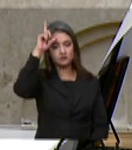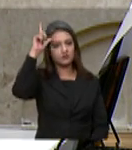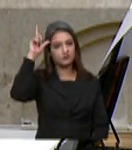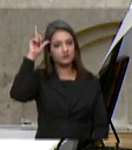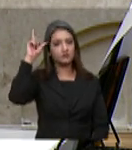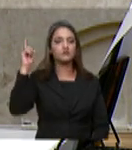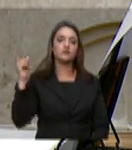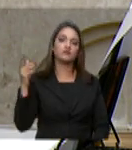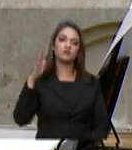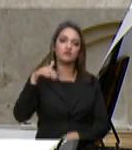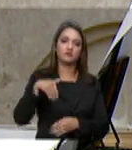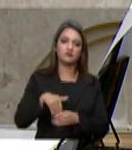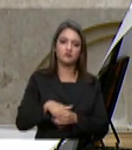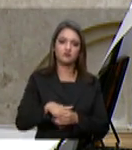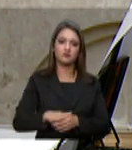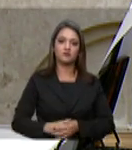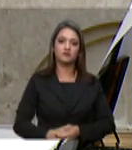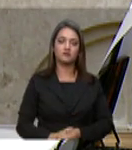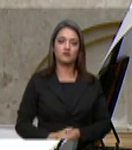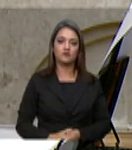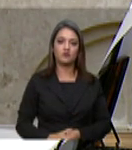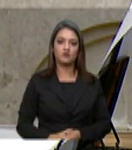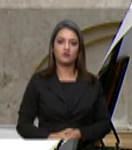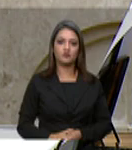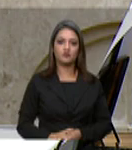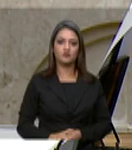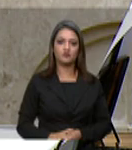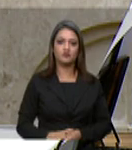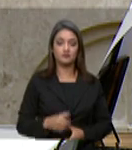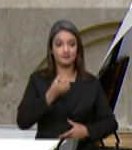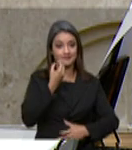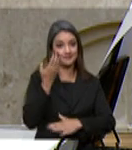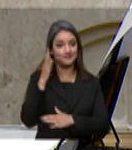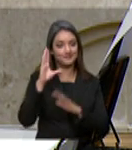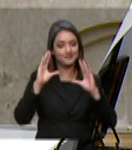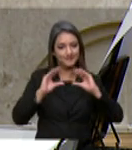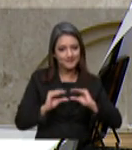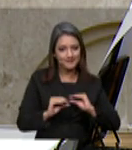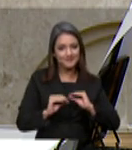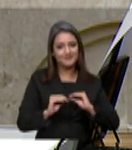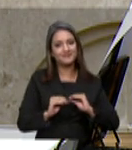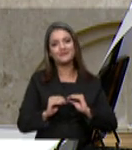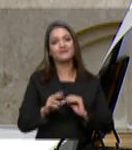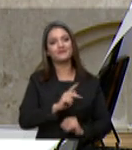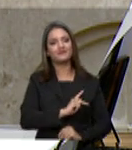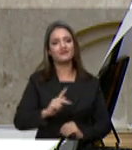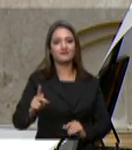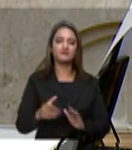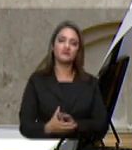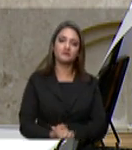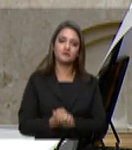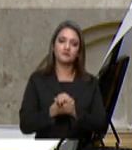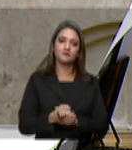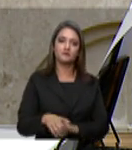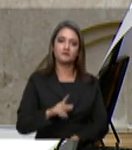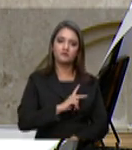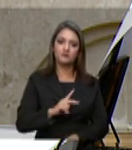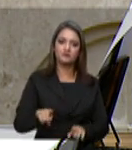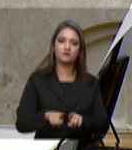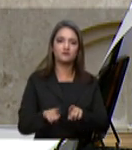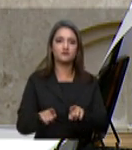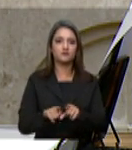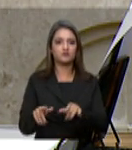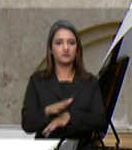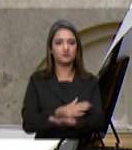seu condicionamento seu gosto Oi boa noite seu presidente cumprimento Vossa Excelência em sua